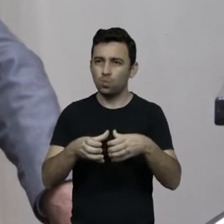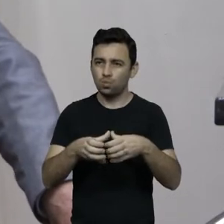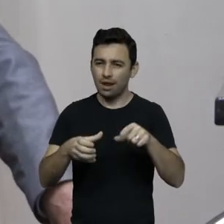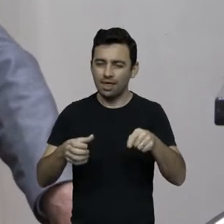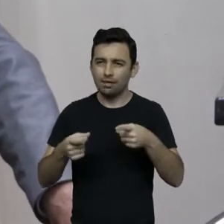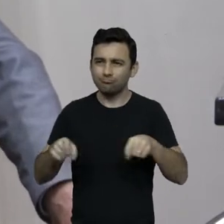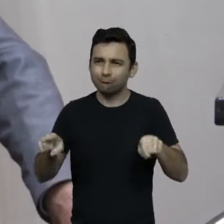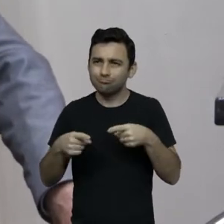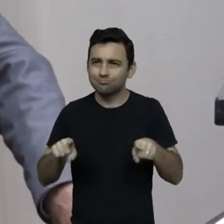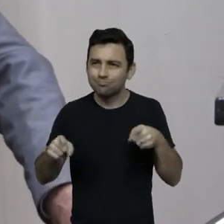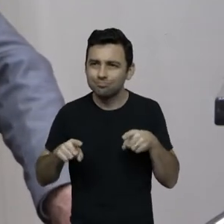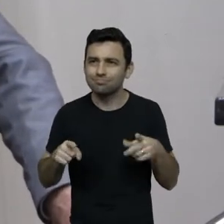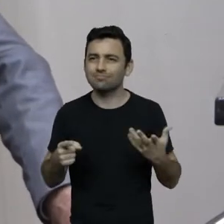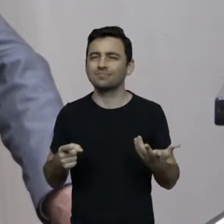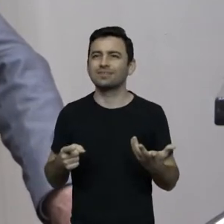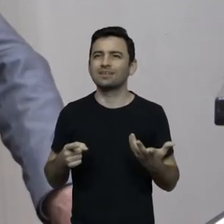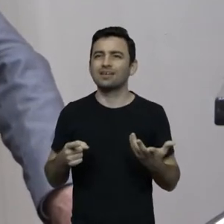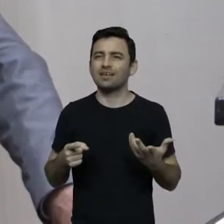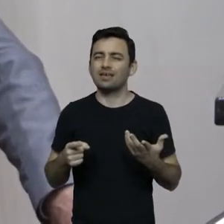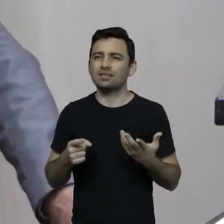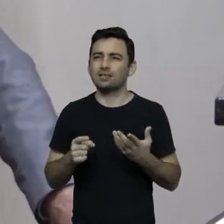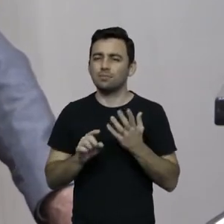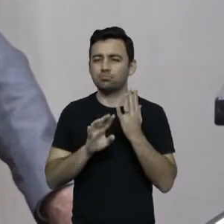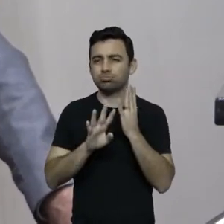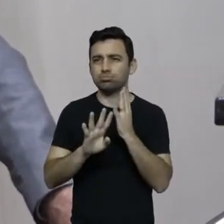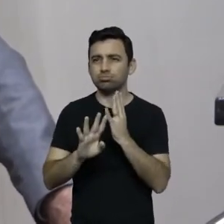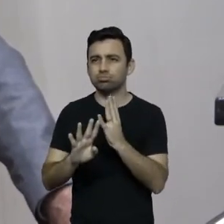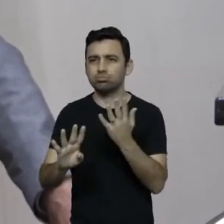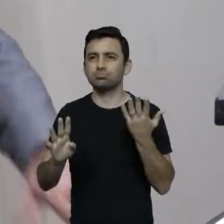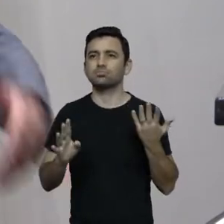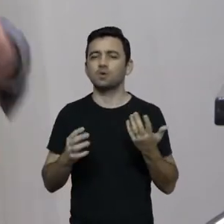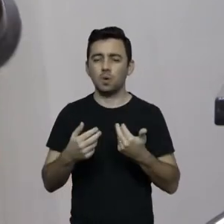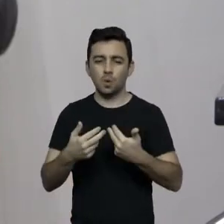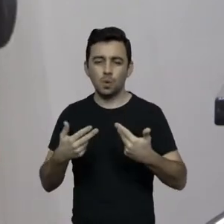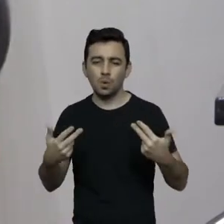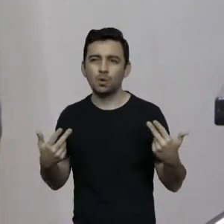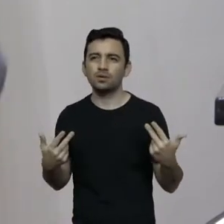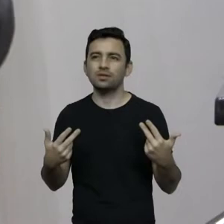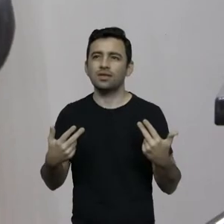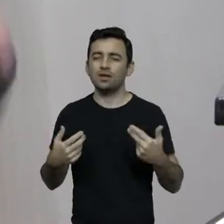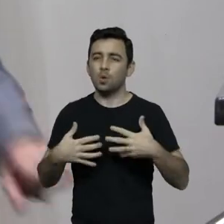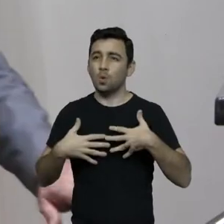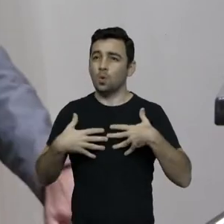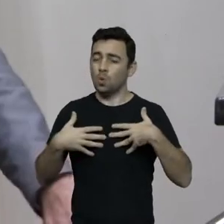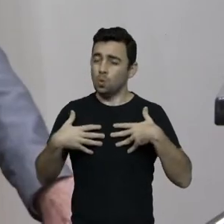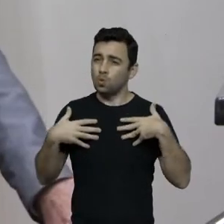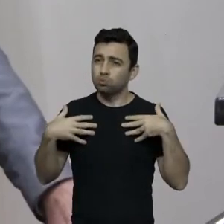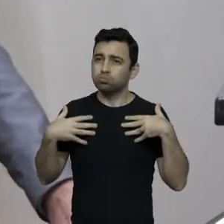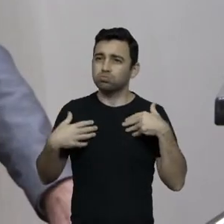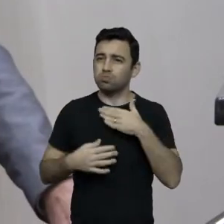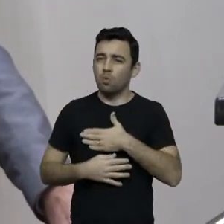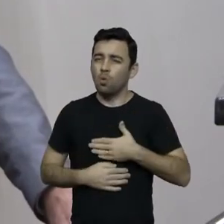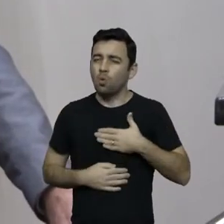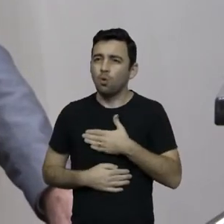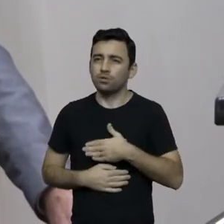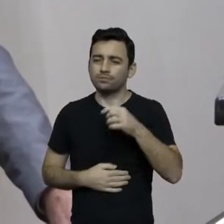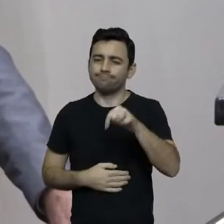aquele desfile e nos enche de orgulho de morar em Santa Catarina